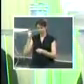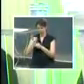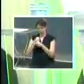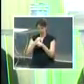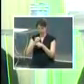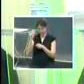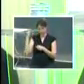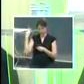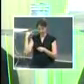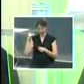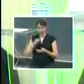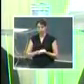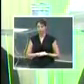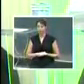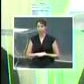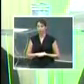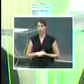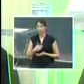Felipe, meu menino mais novo,